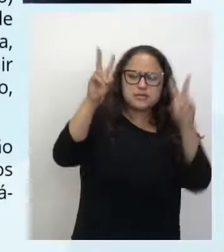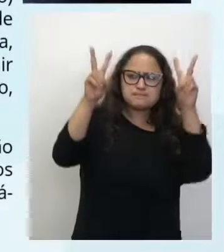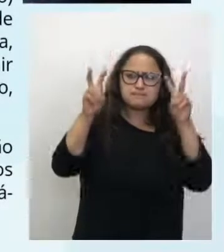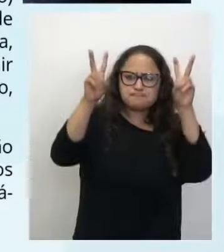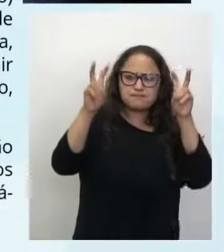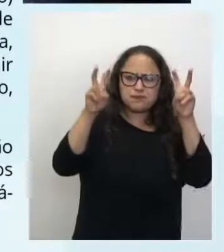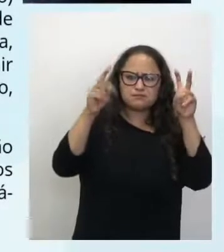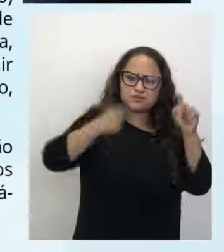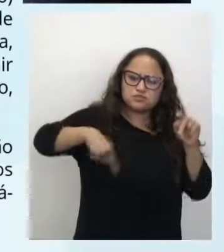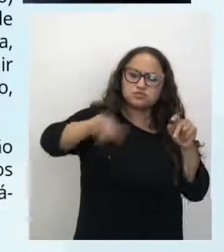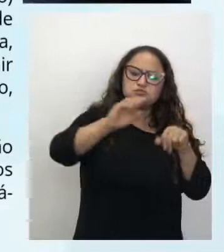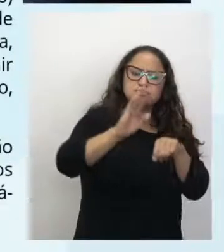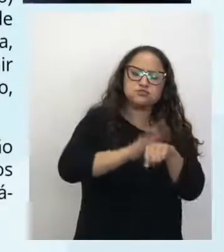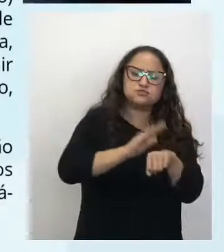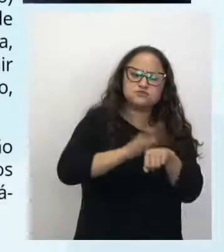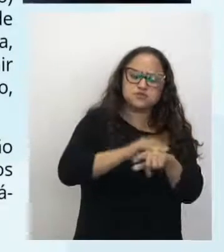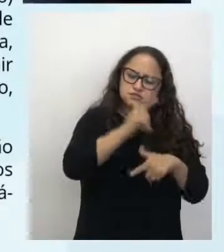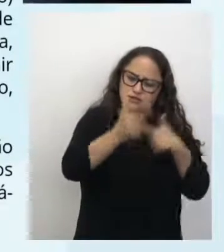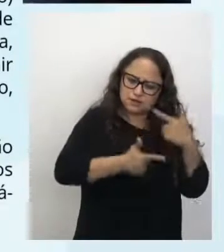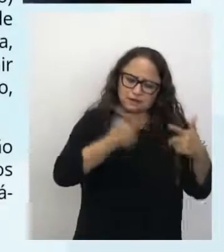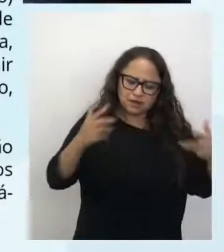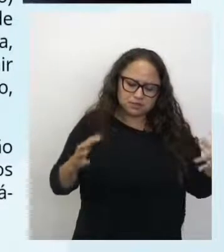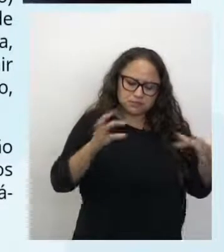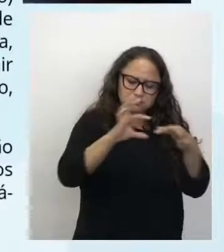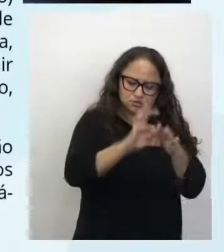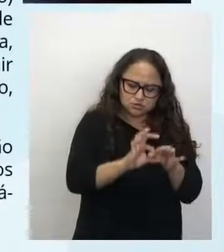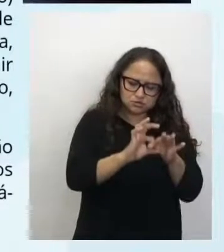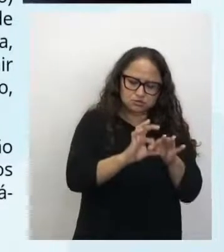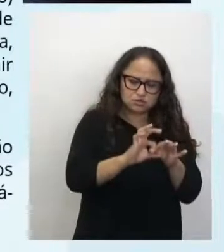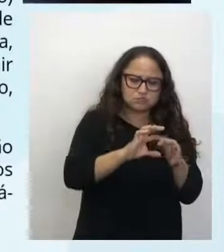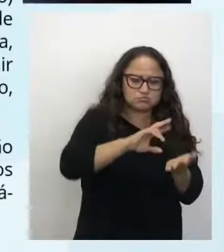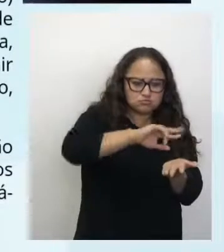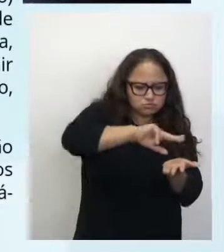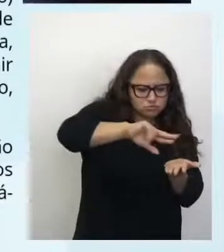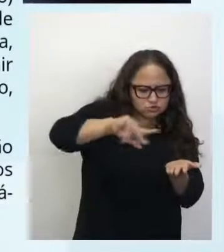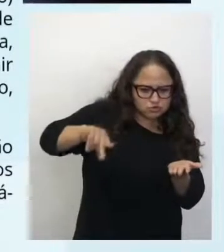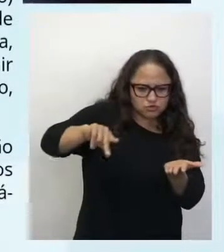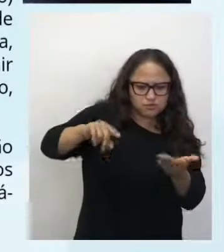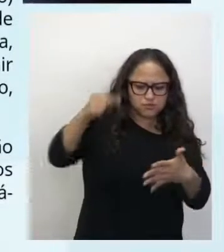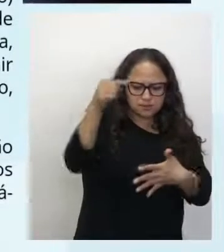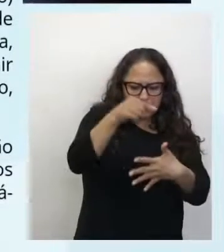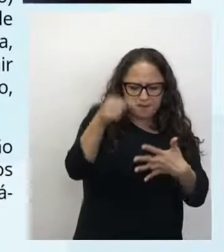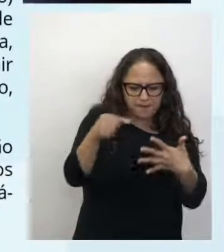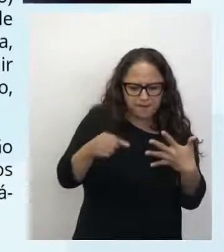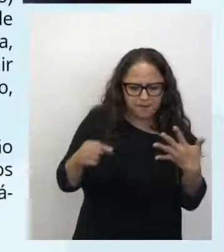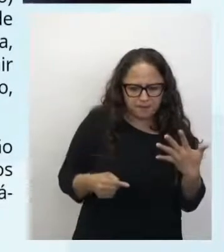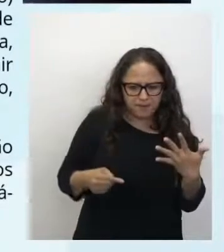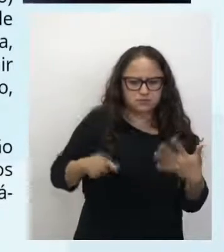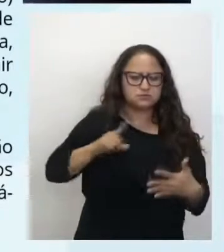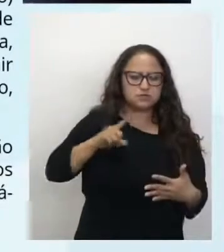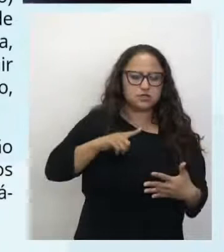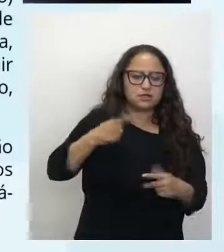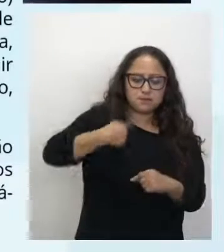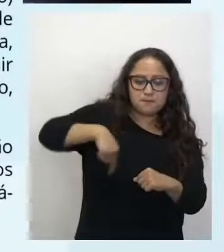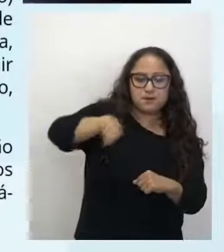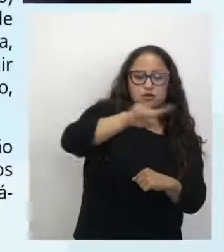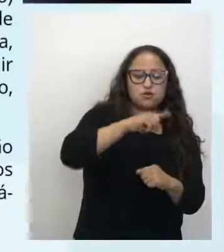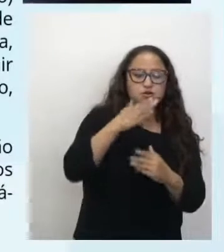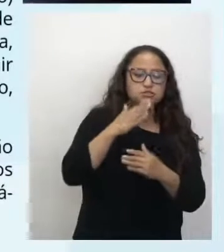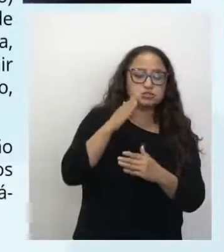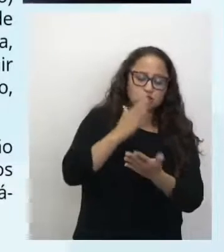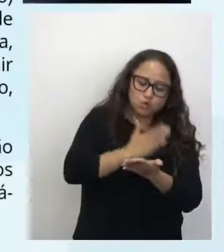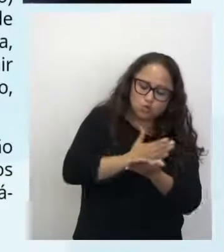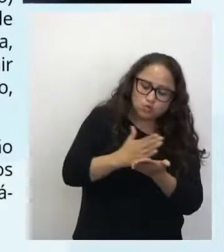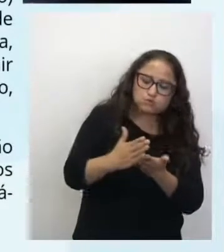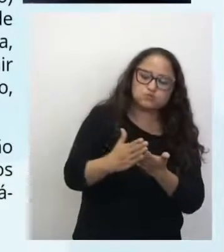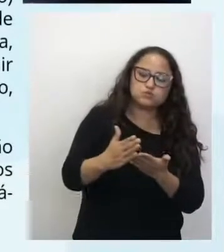então, fazer esse trabalho, né, esse entrelace entre todos esses elementos para que a gente consiga, então, chegar no produto